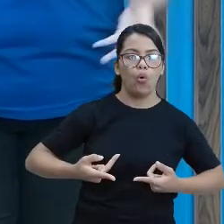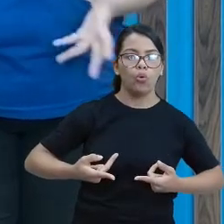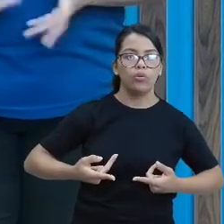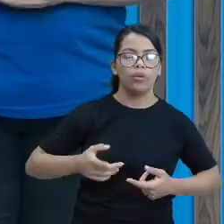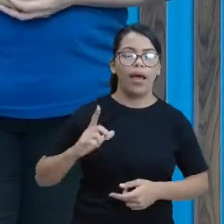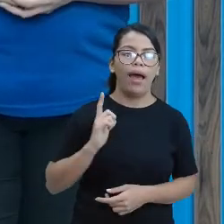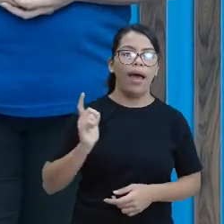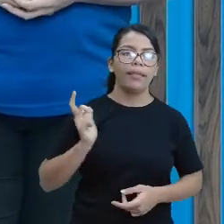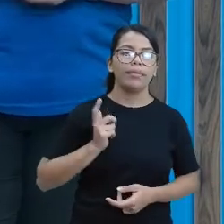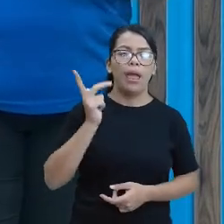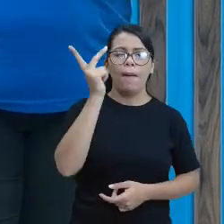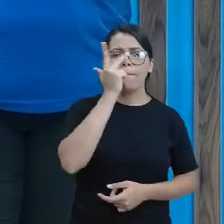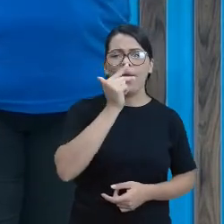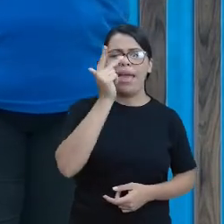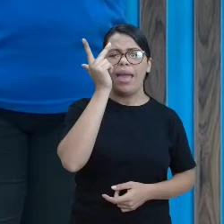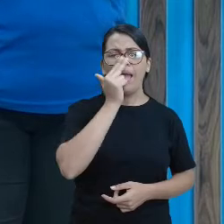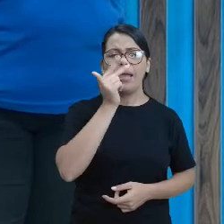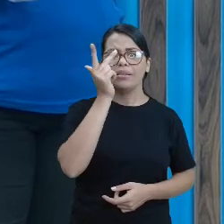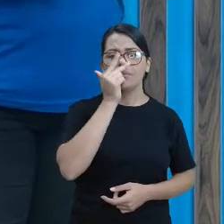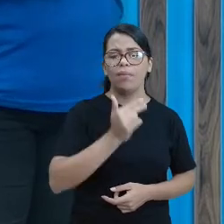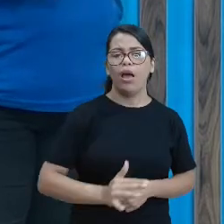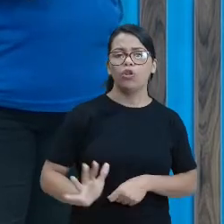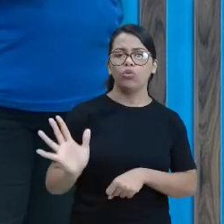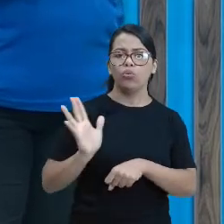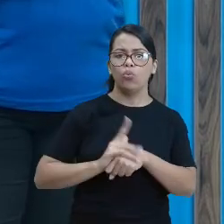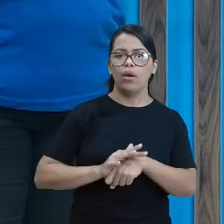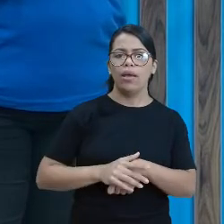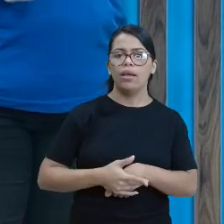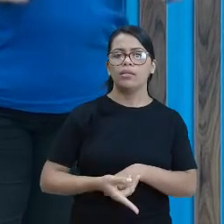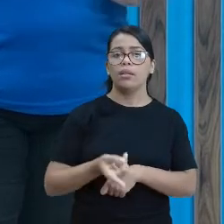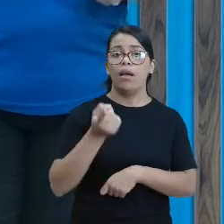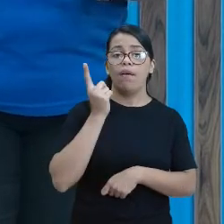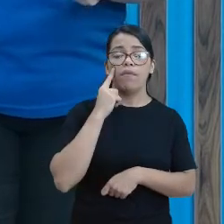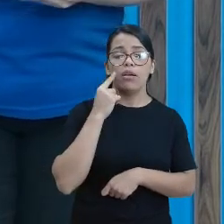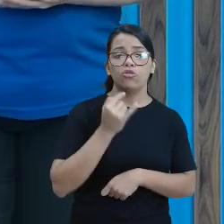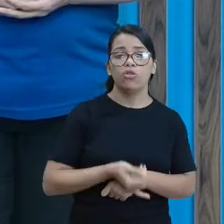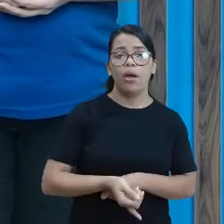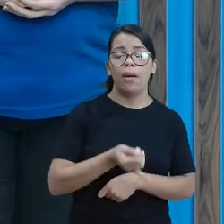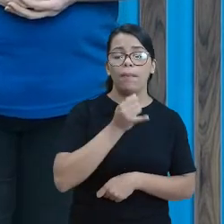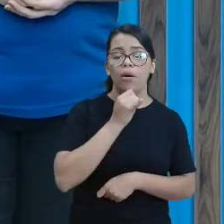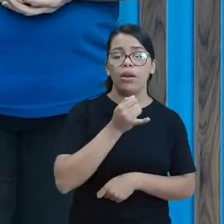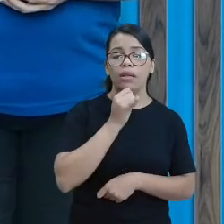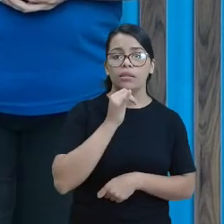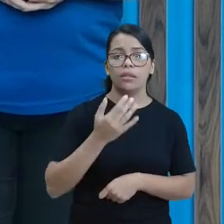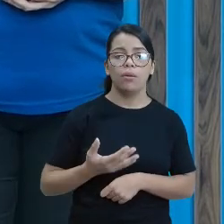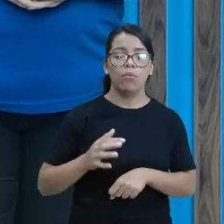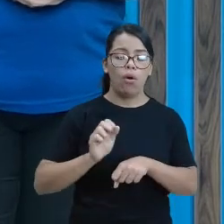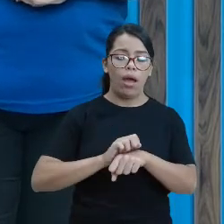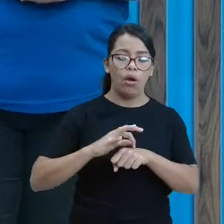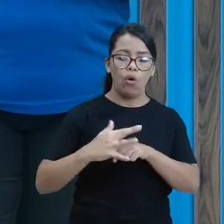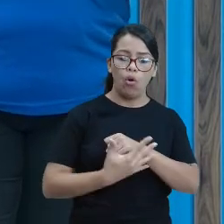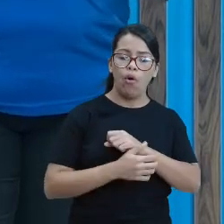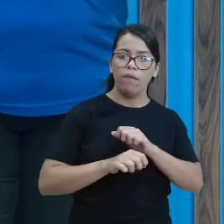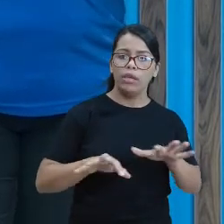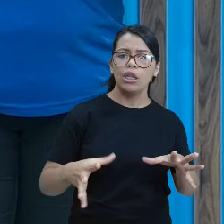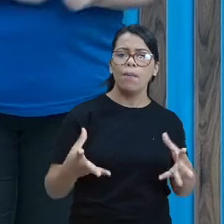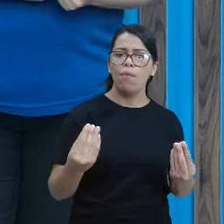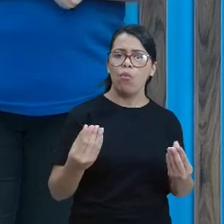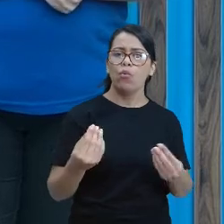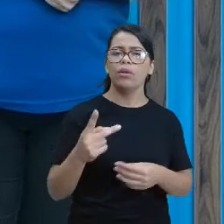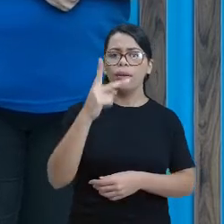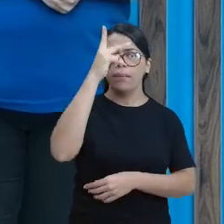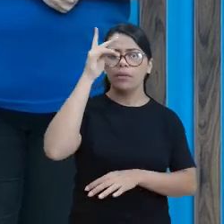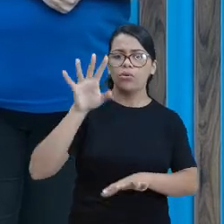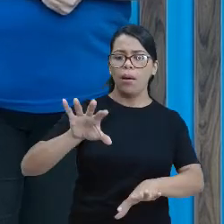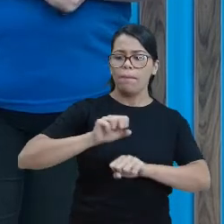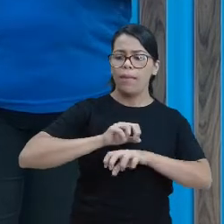uma determinada doença? Olha aí o exemplo da Covid, por exemplo, né? Muitas pessoas pegaram o vírus da Covid, mas